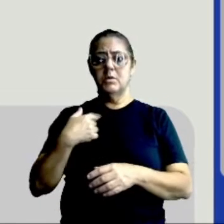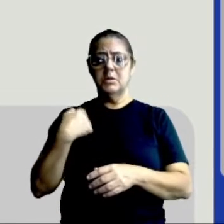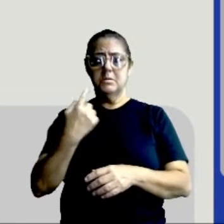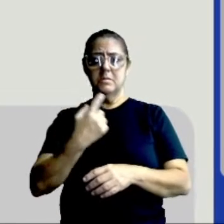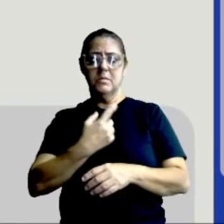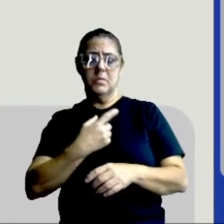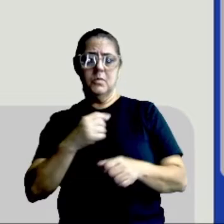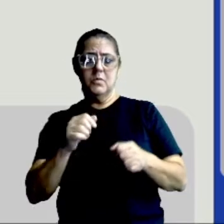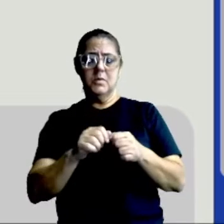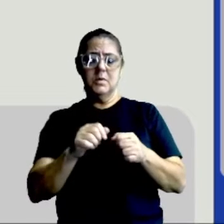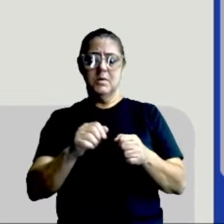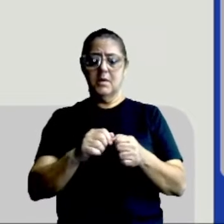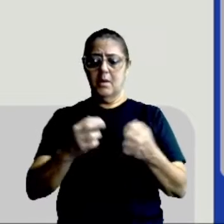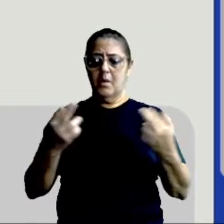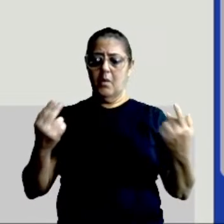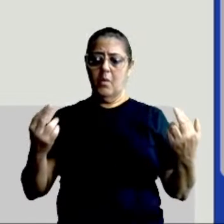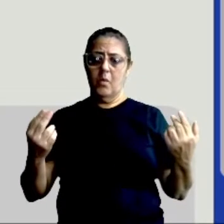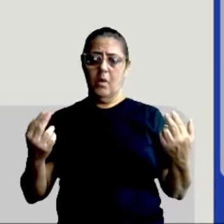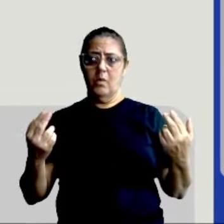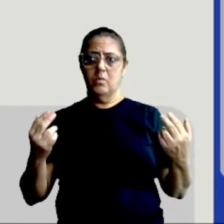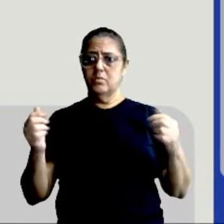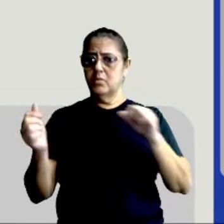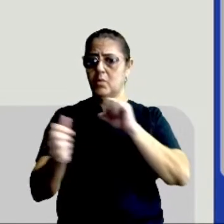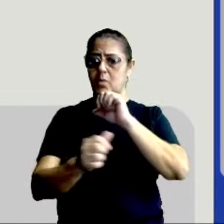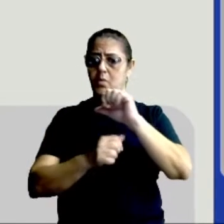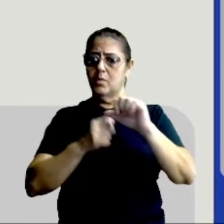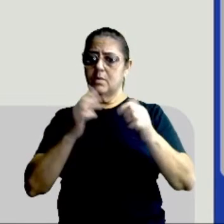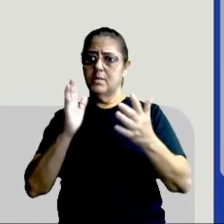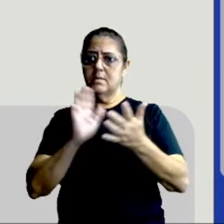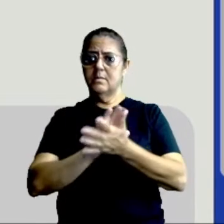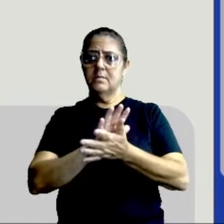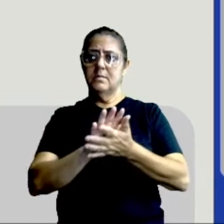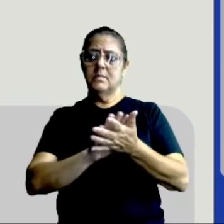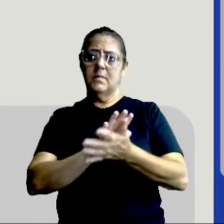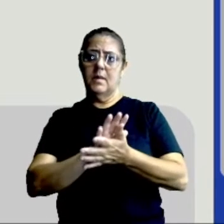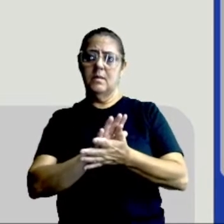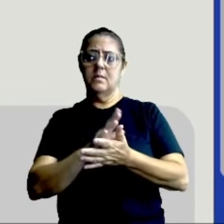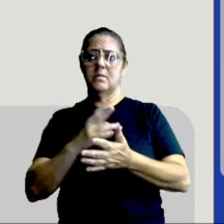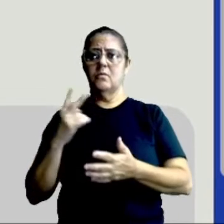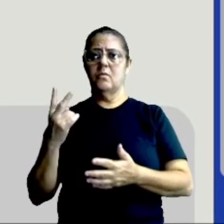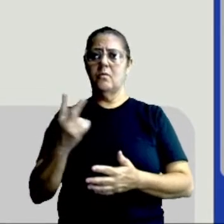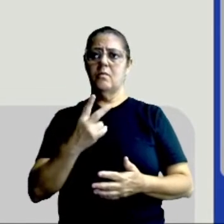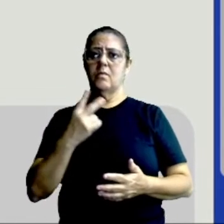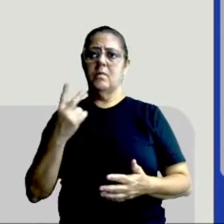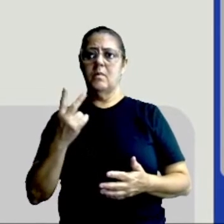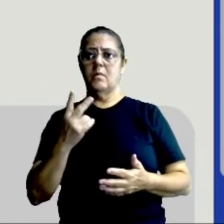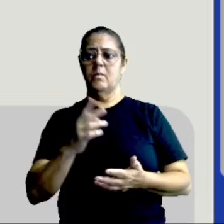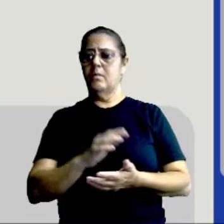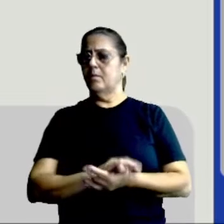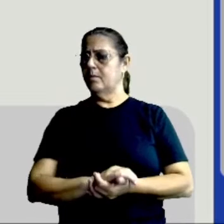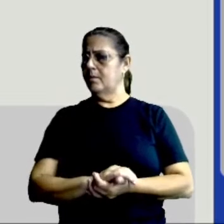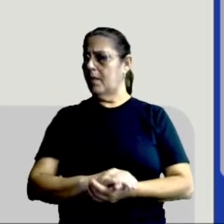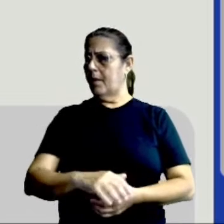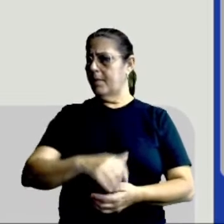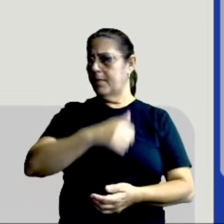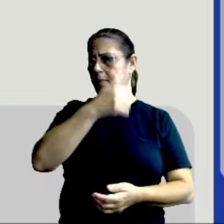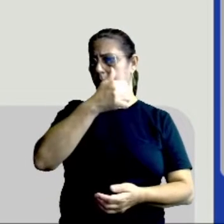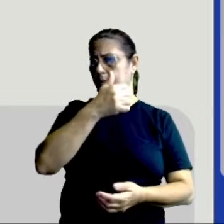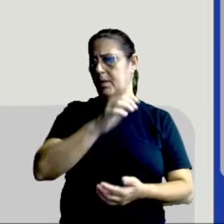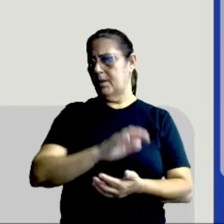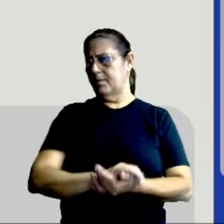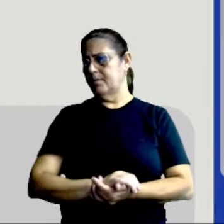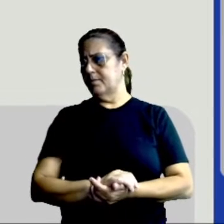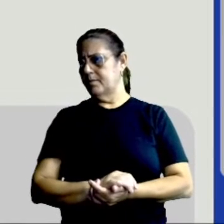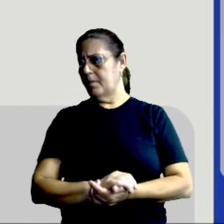dos membros, a gente faz do outro e não se altera, tá? A fim de descobrir os valores desconhecidos. Então, a primeira questão diz